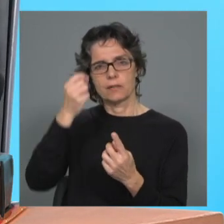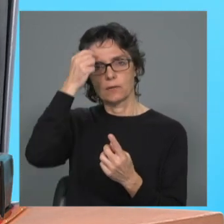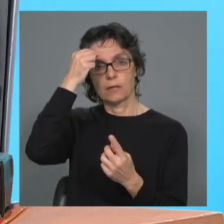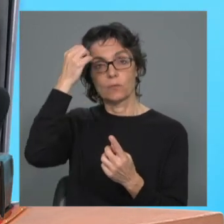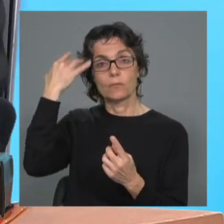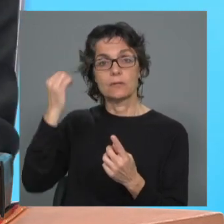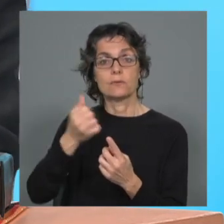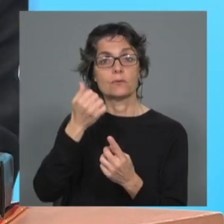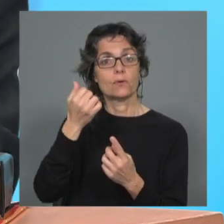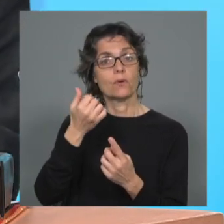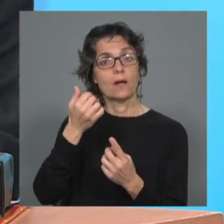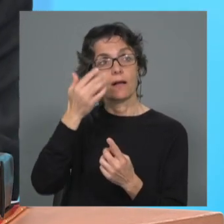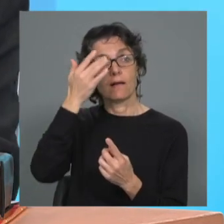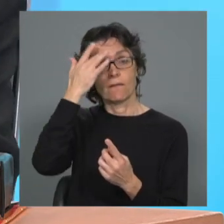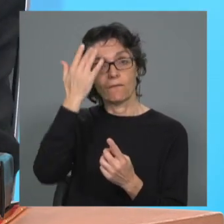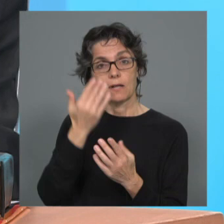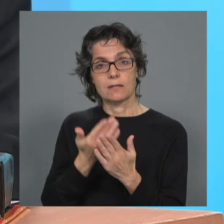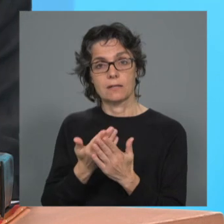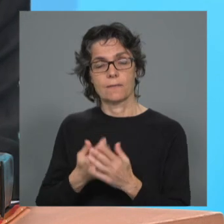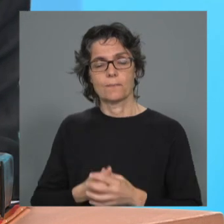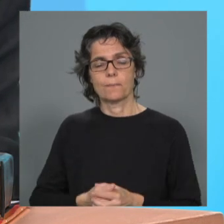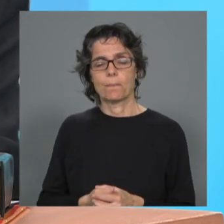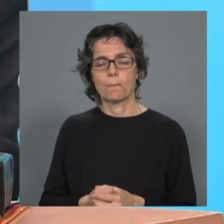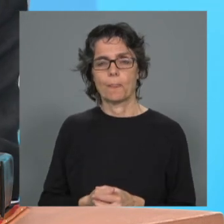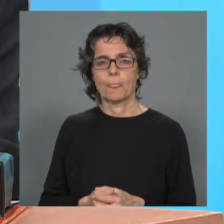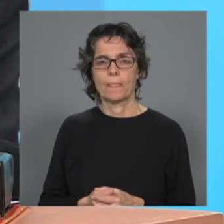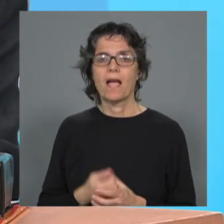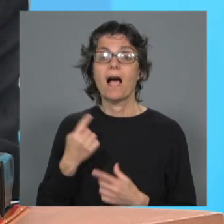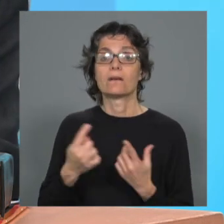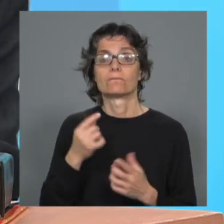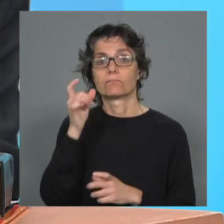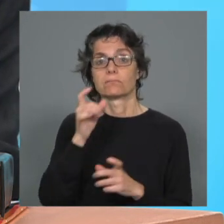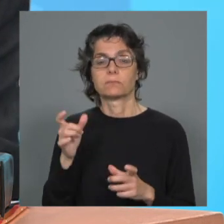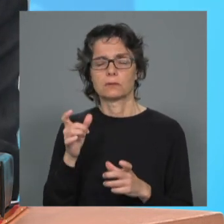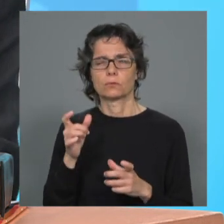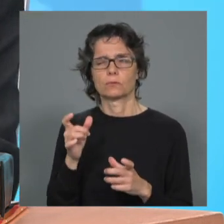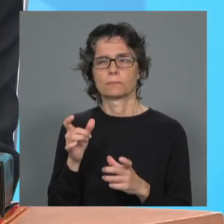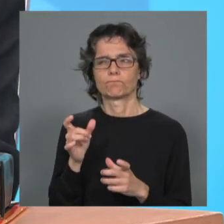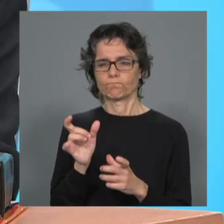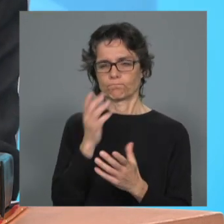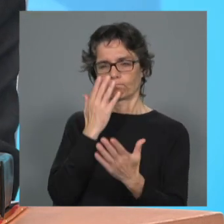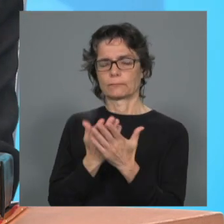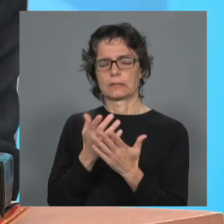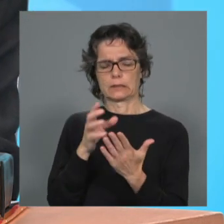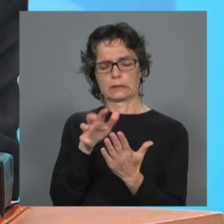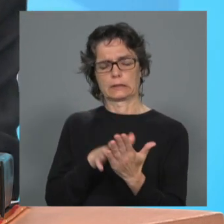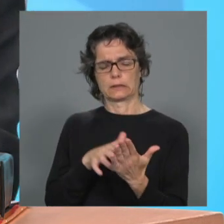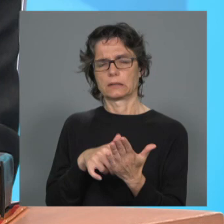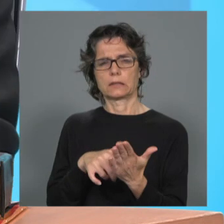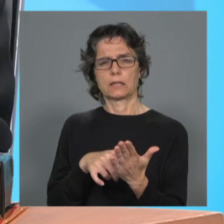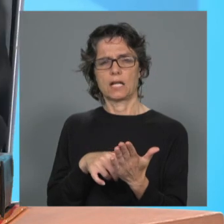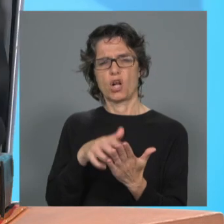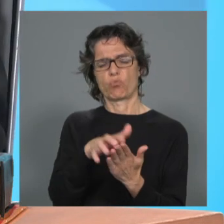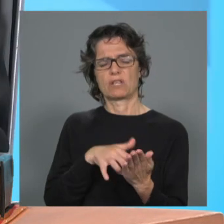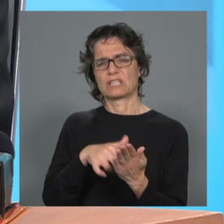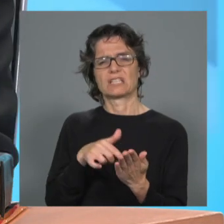em perspectivas pastorais. Portanto, às vezes as pessoas criam um bicho de 7 cabeças quando se diz esse texto